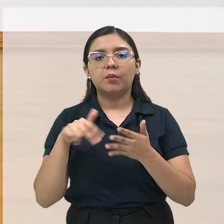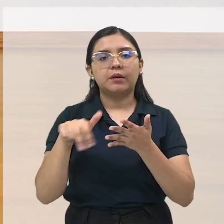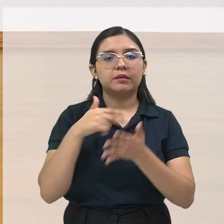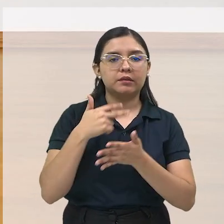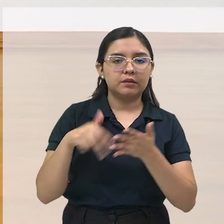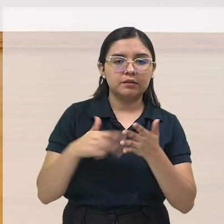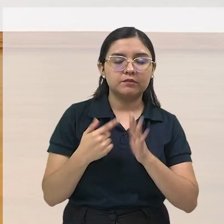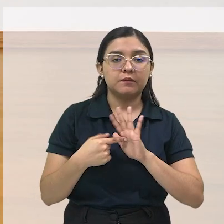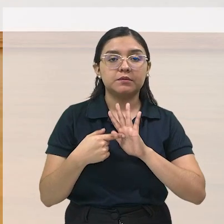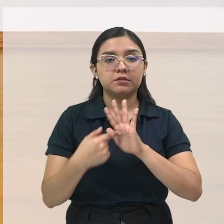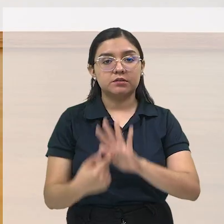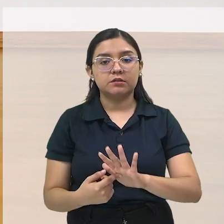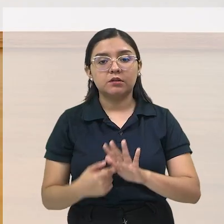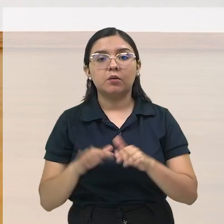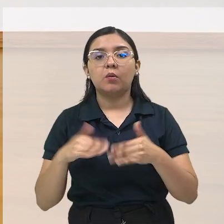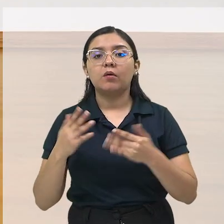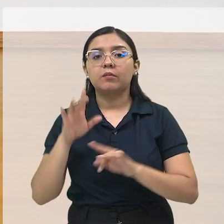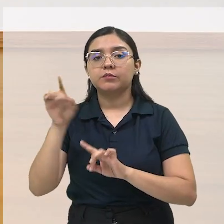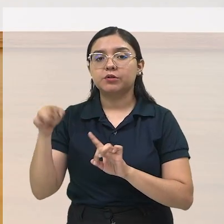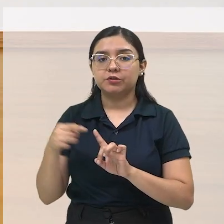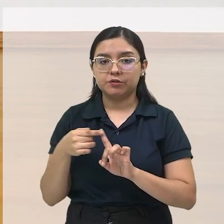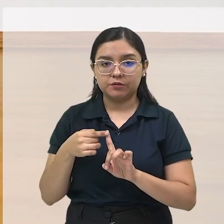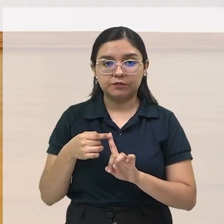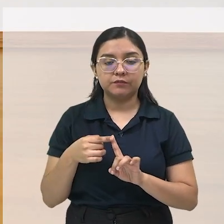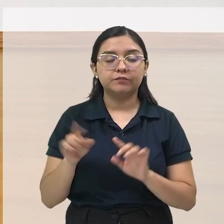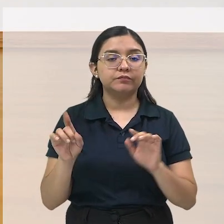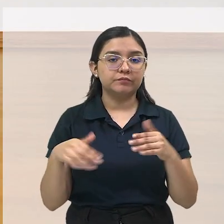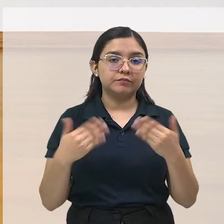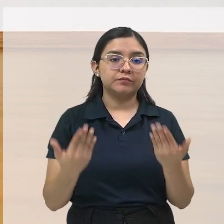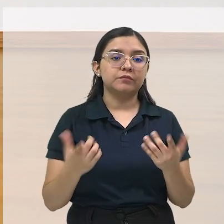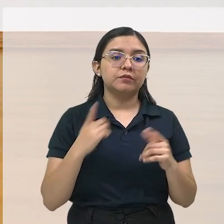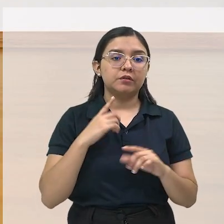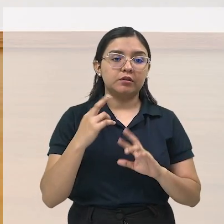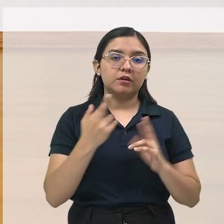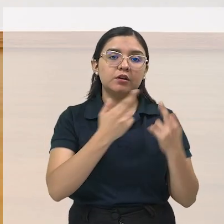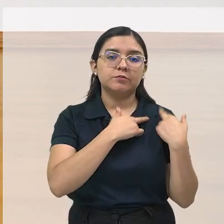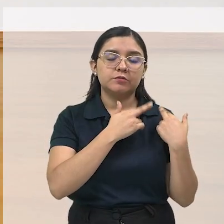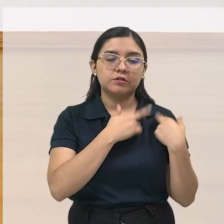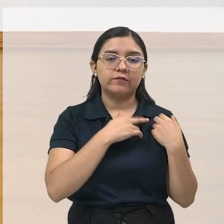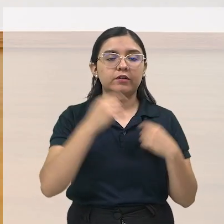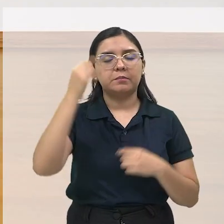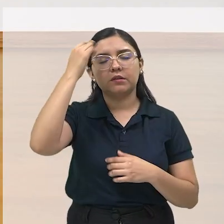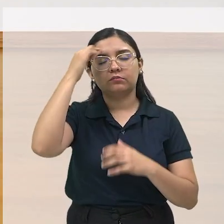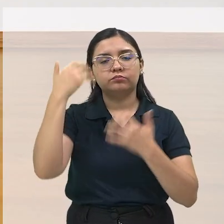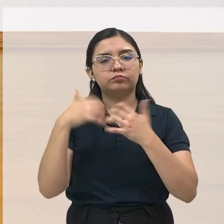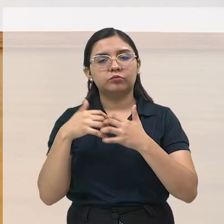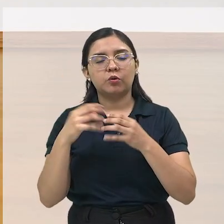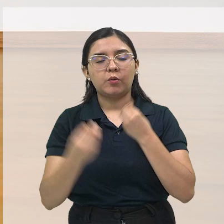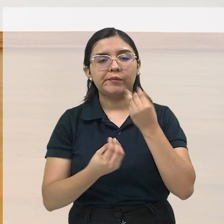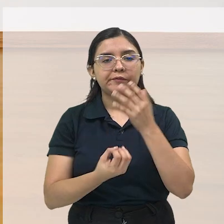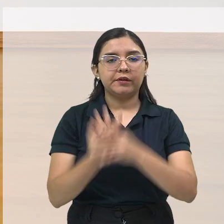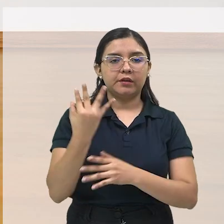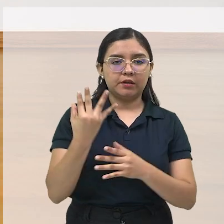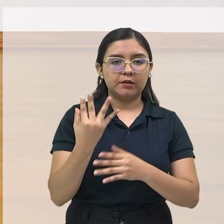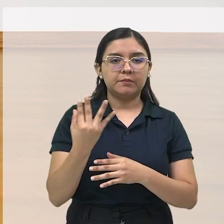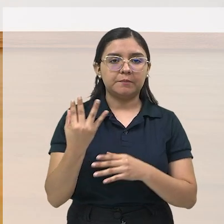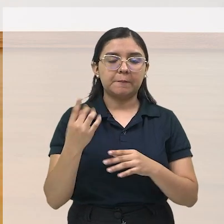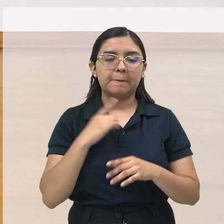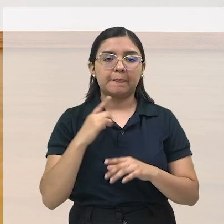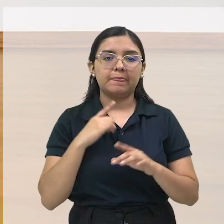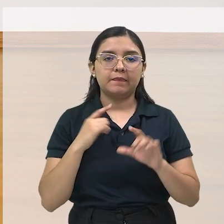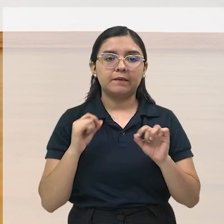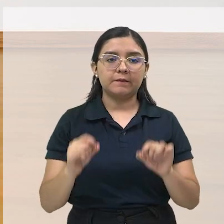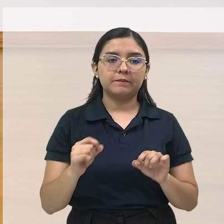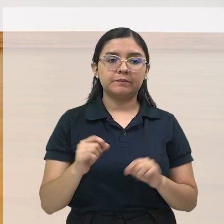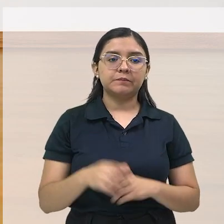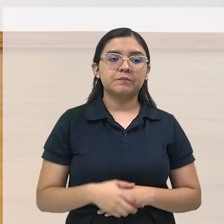dança que está sendo apresentada, qual é a intenção ali. Então, o figurinista ele vai pensar como ele vai trazer isso para